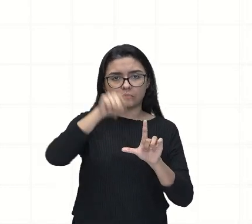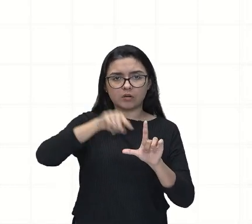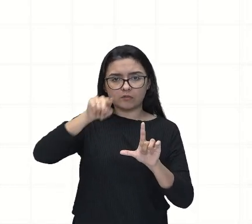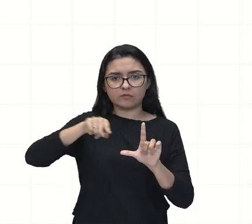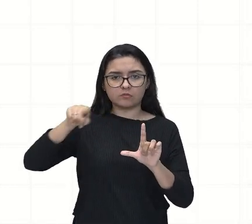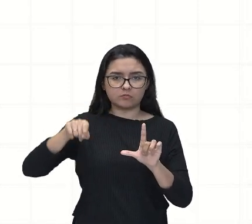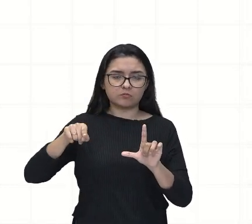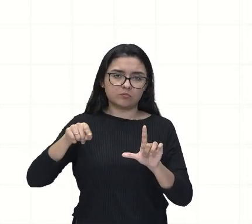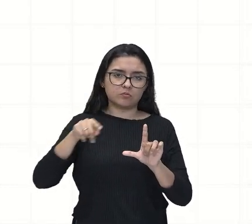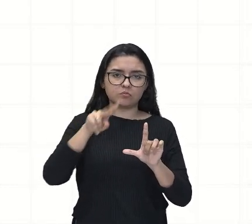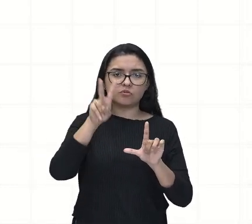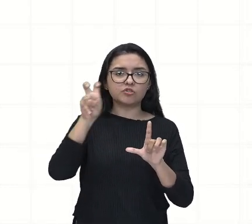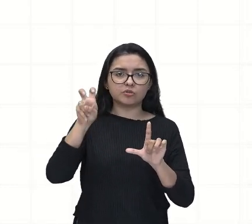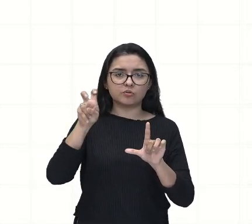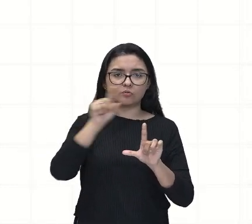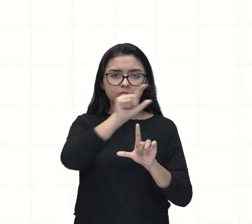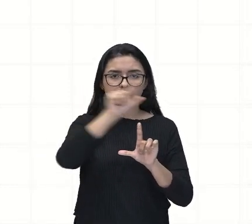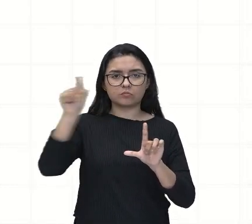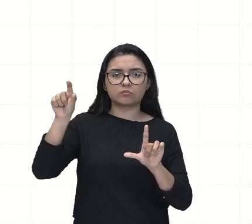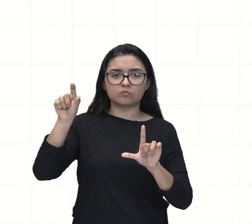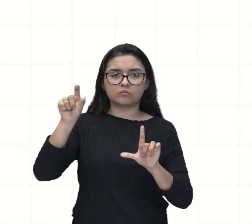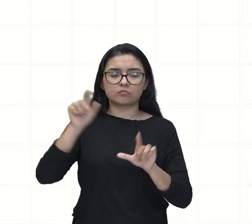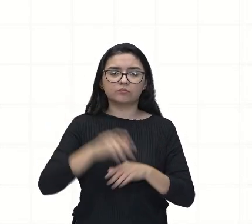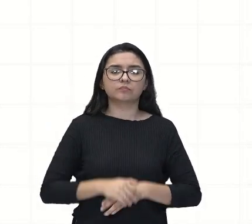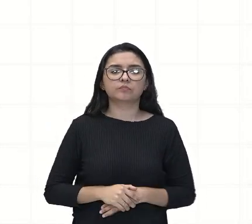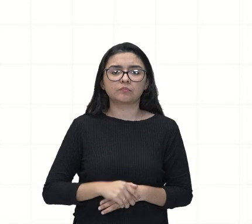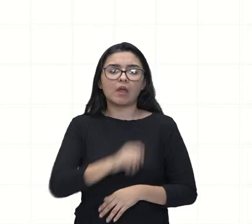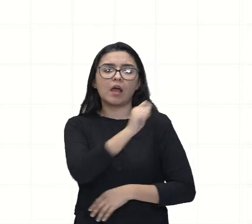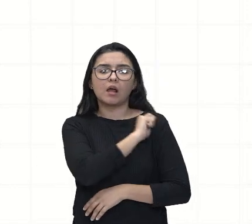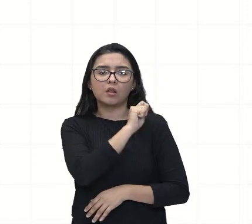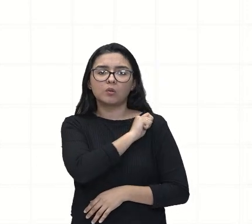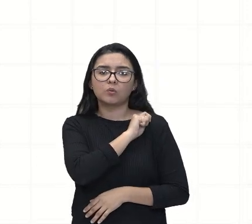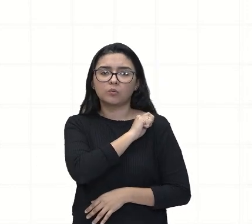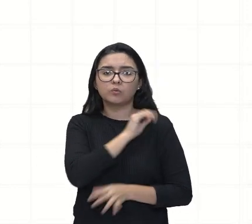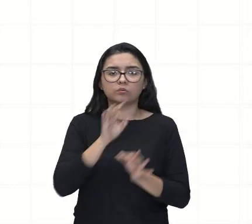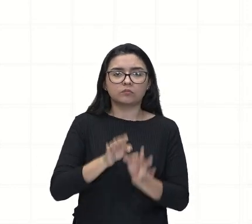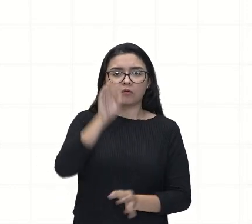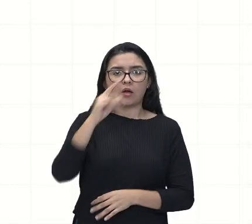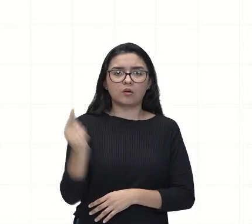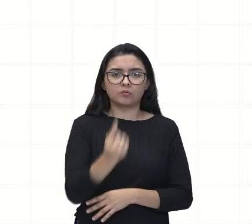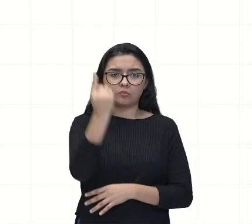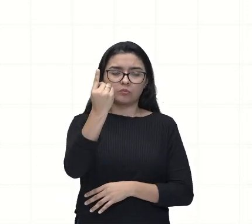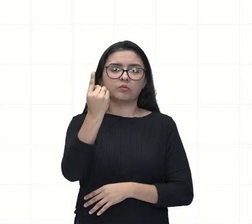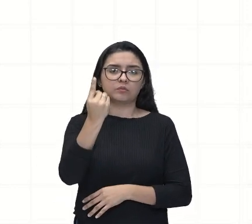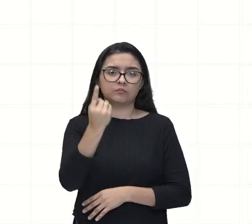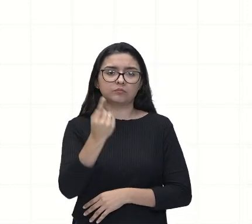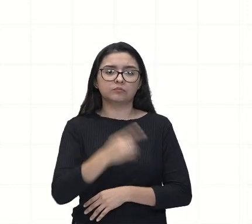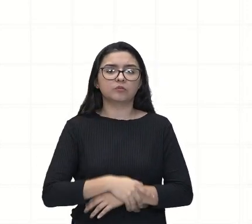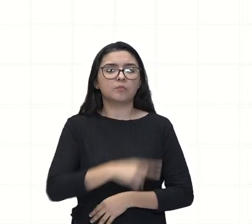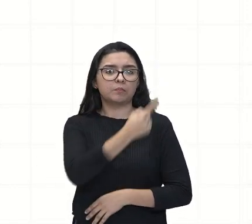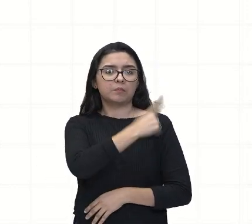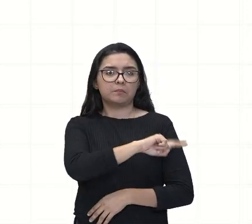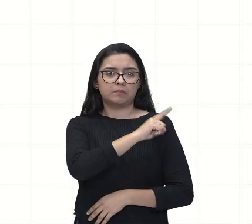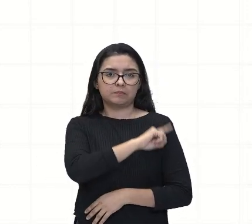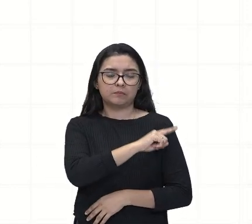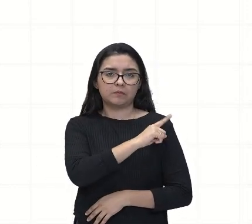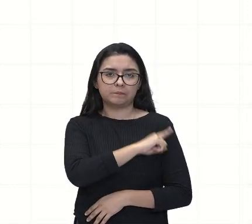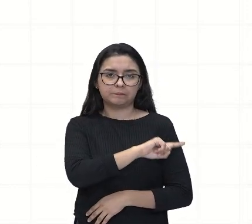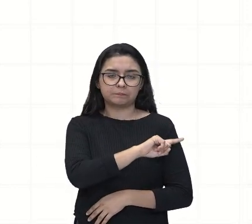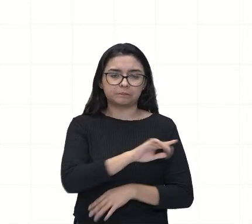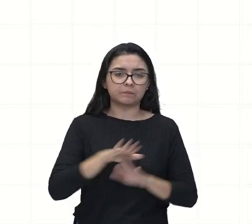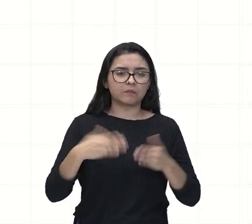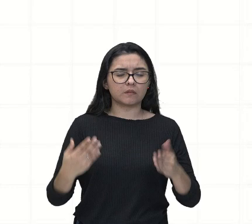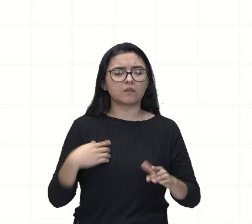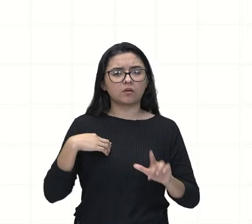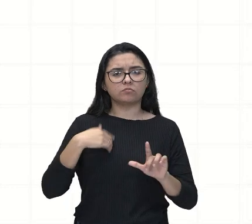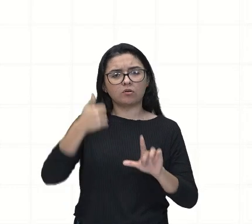gráfico, né, do nosso histograma. Altura dos alunos do primeiro ano do ensino médio. Então, eu como leitor desse gráfico, eu